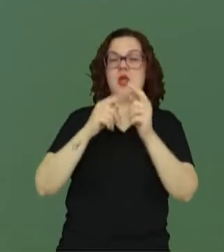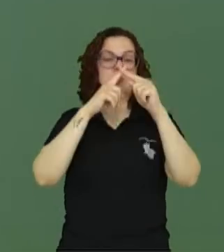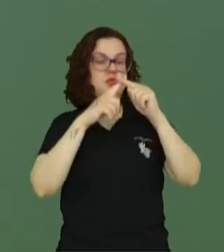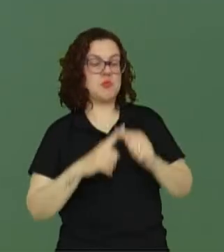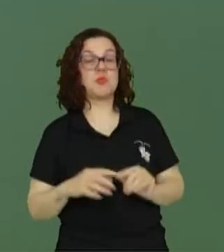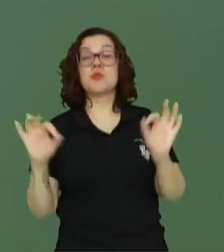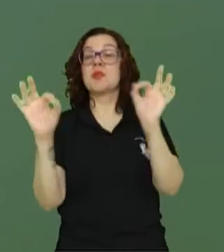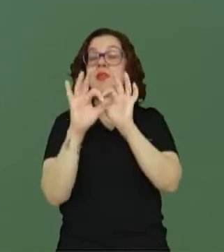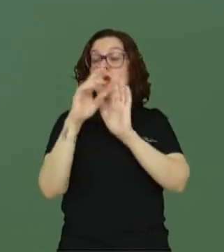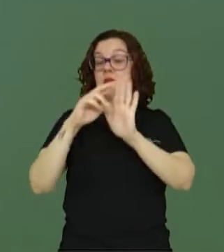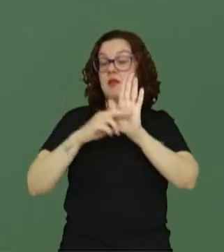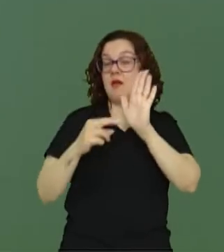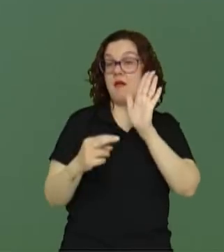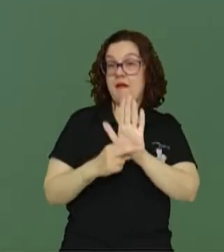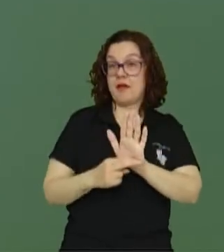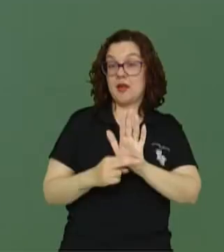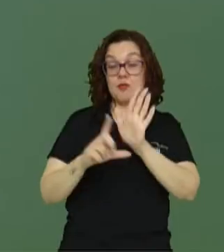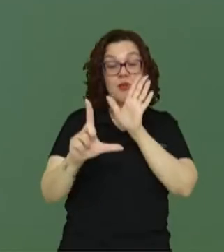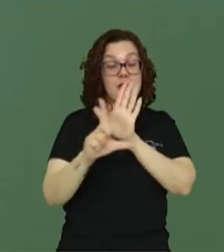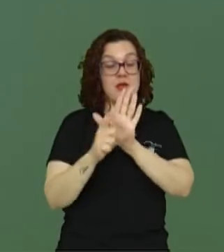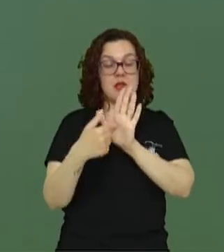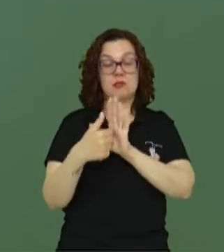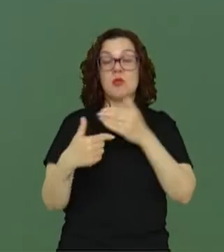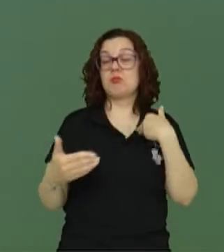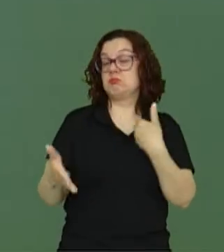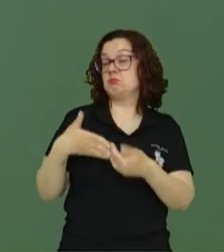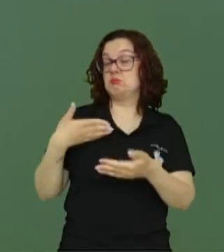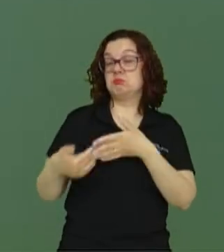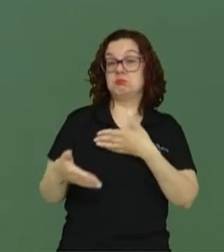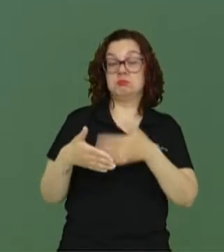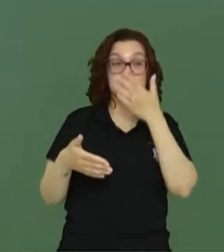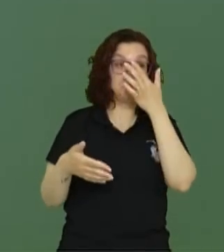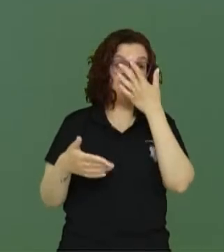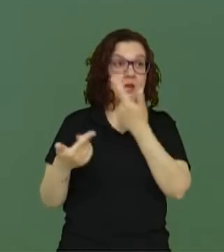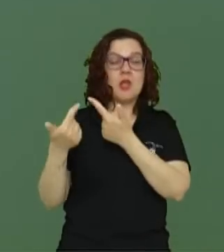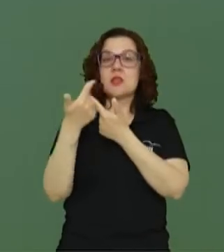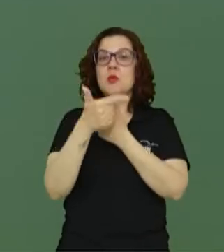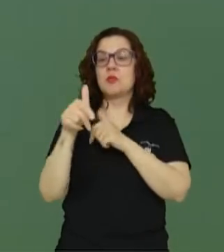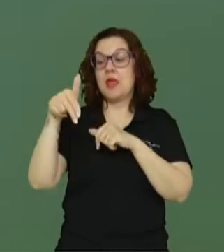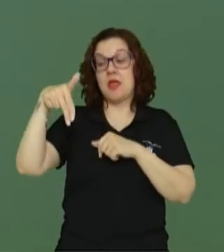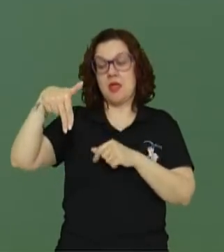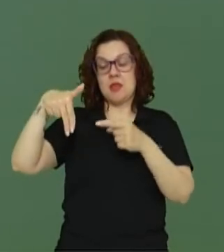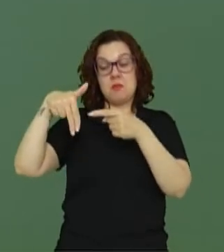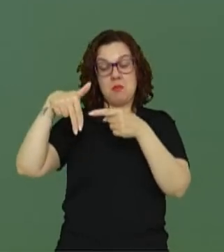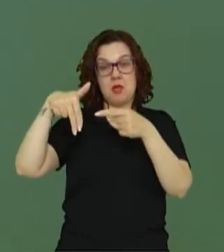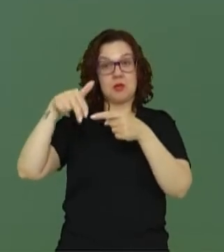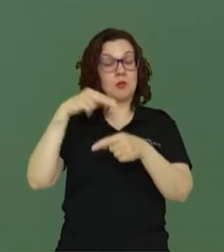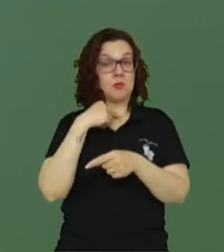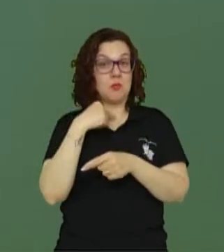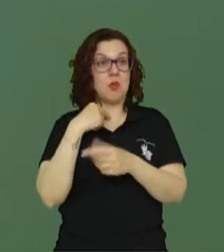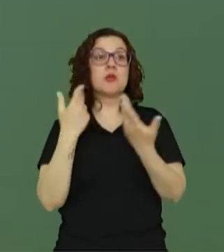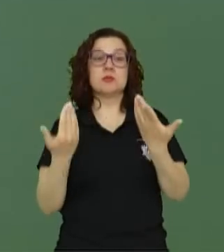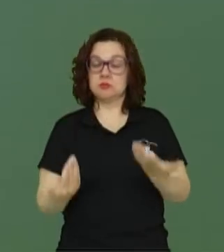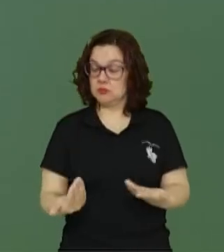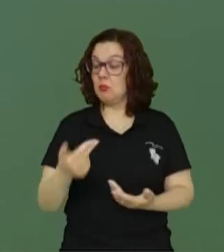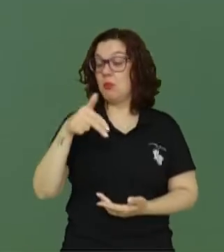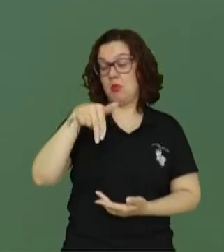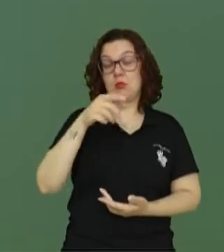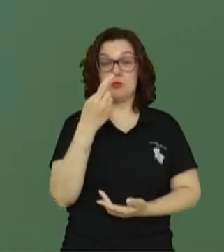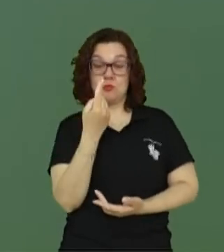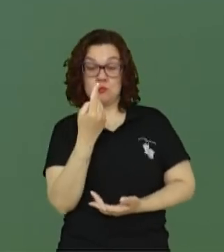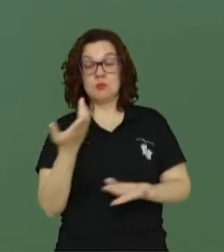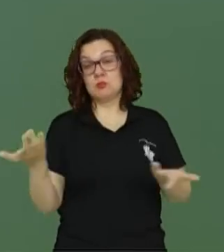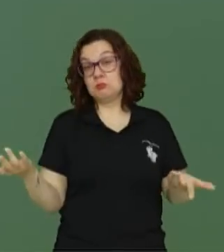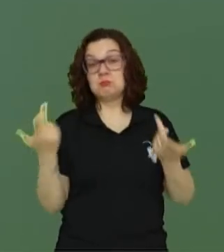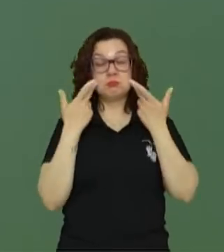múltiplo de qualquer outra coisa. Eu posso escolher qualquer n, mas lembra, não existe n negativo, então eu vou trabalhar com n